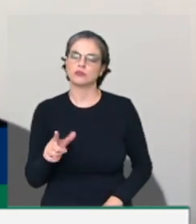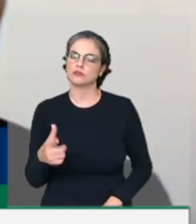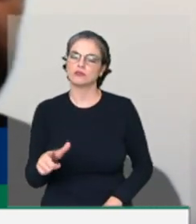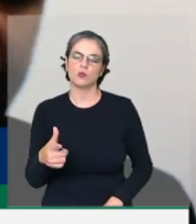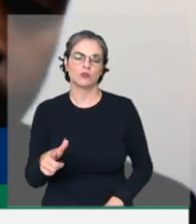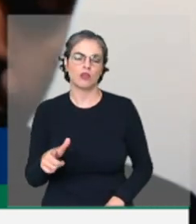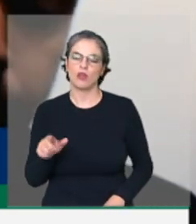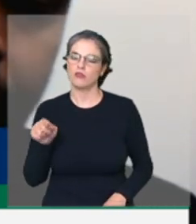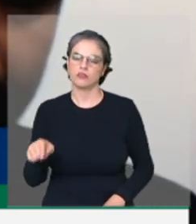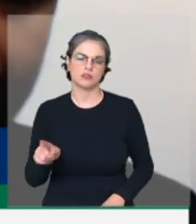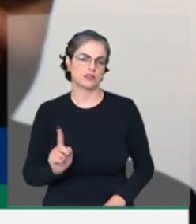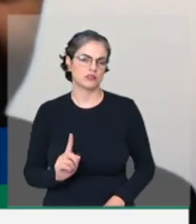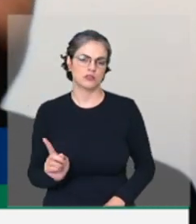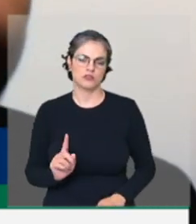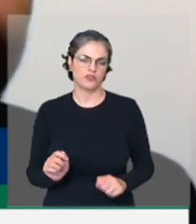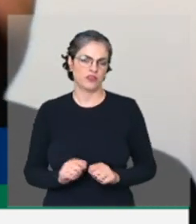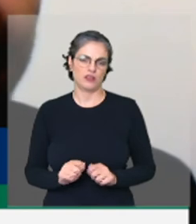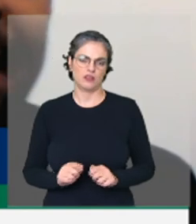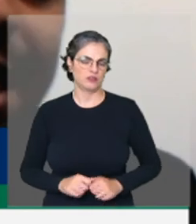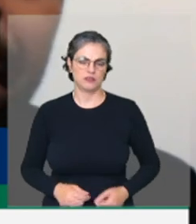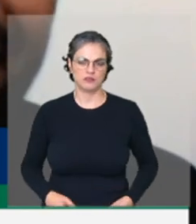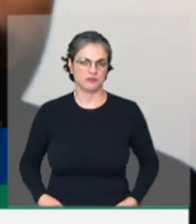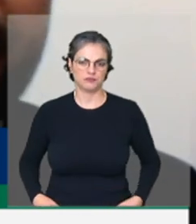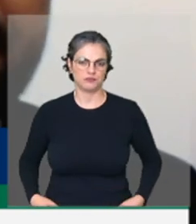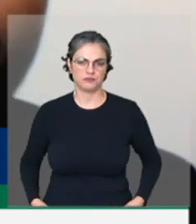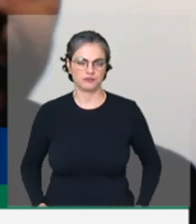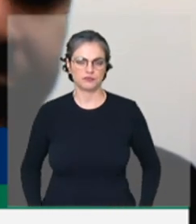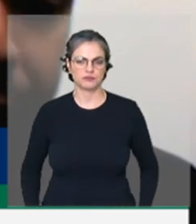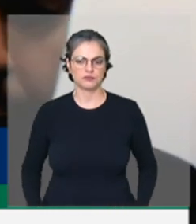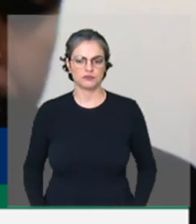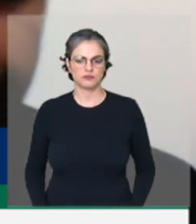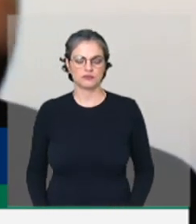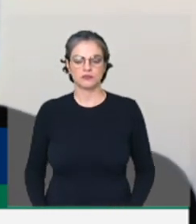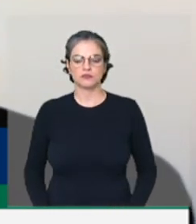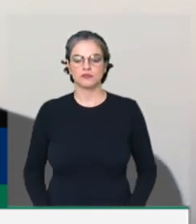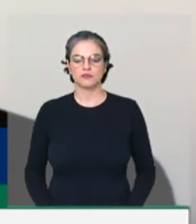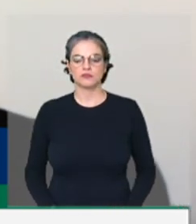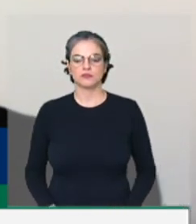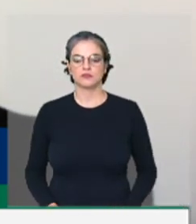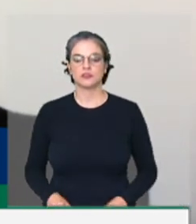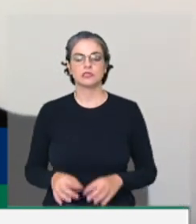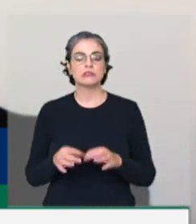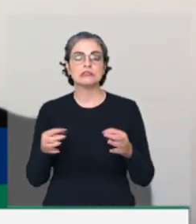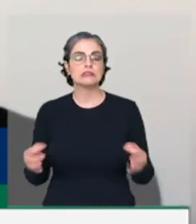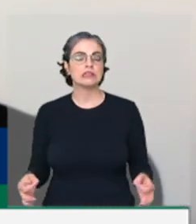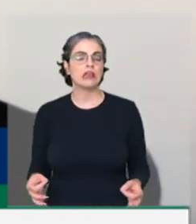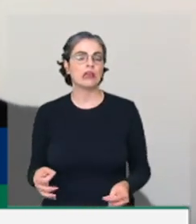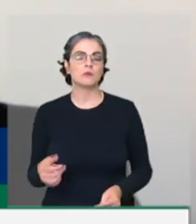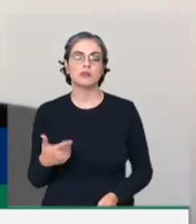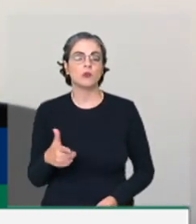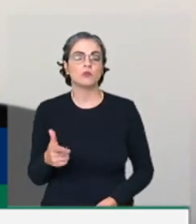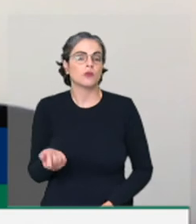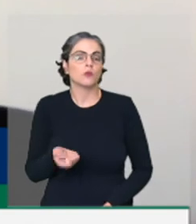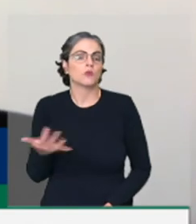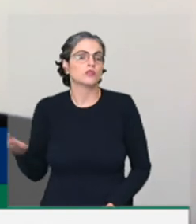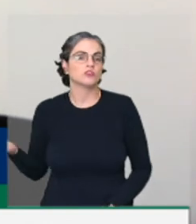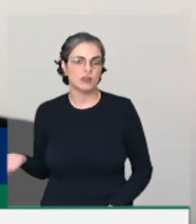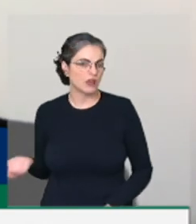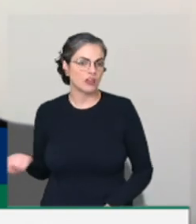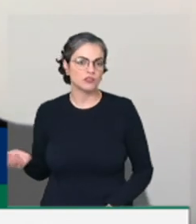em especial a simples ausência numérica de agentes para que o fato pudesse se amoldar ao